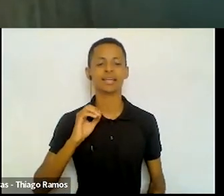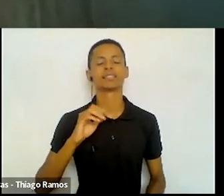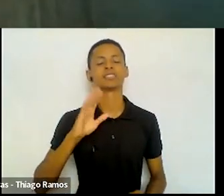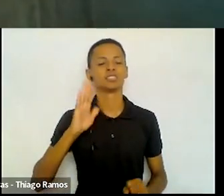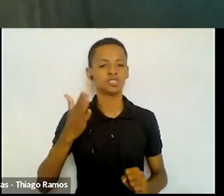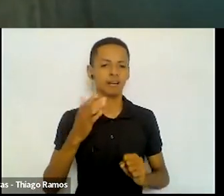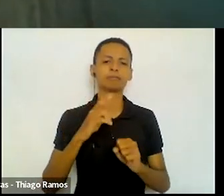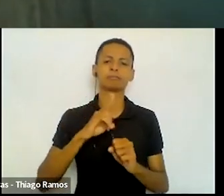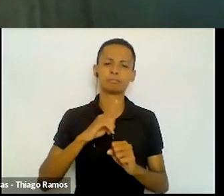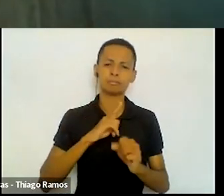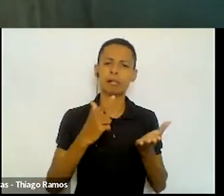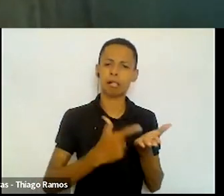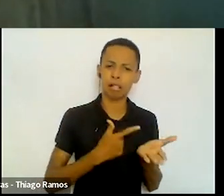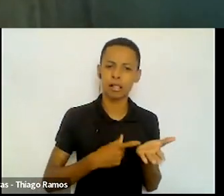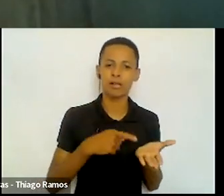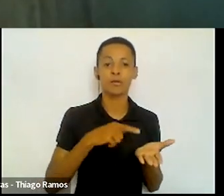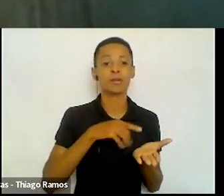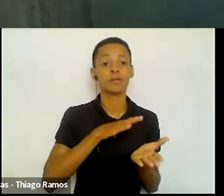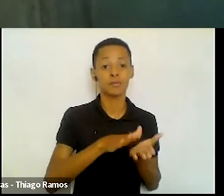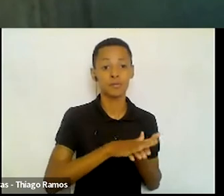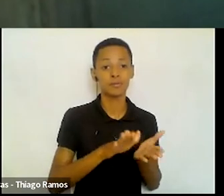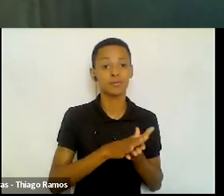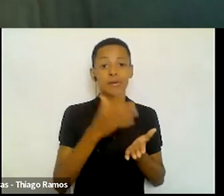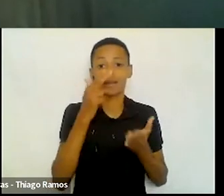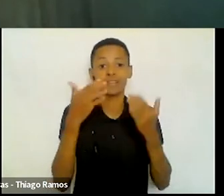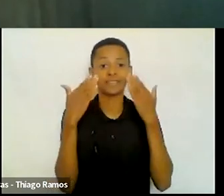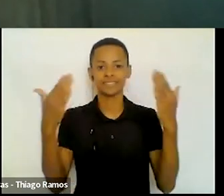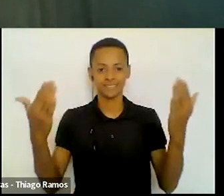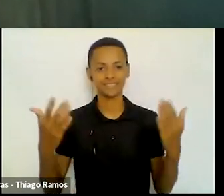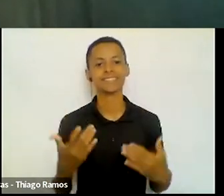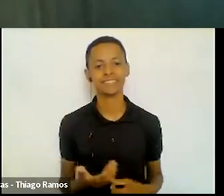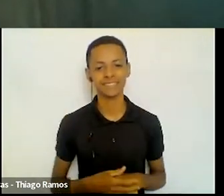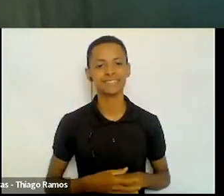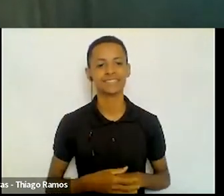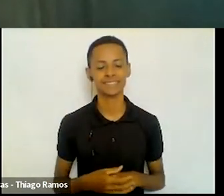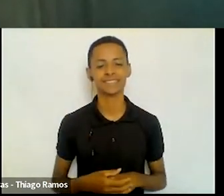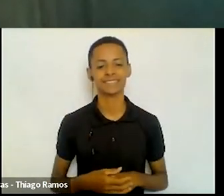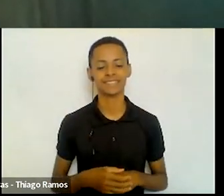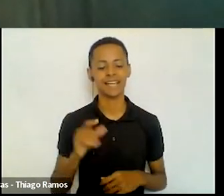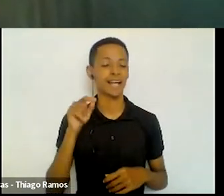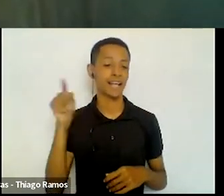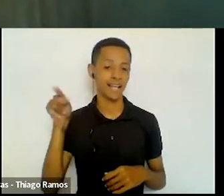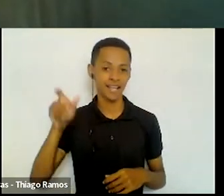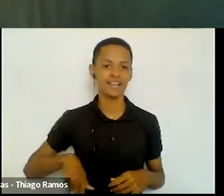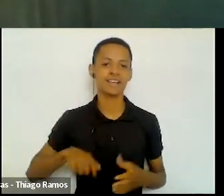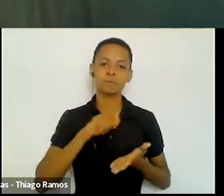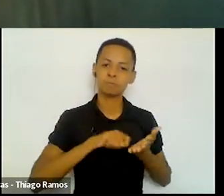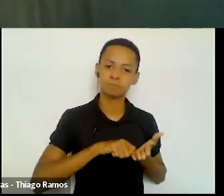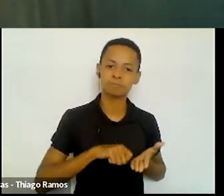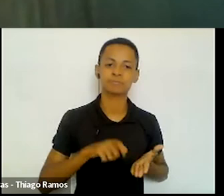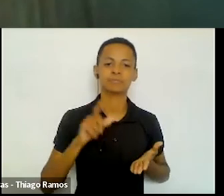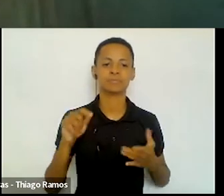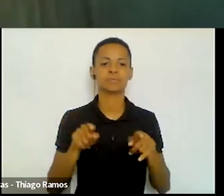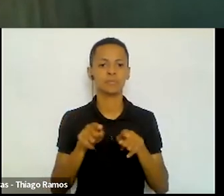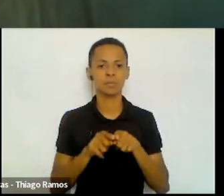um livro, né, público, o projeto de poder dele é público, né, que ele escreveu e que já está bem à frente, né.